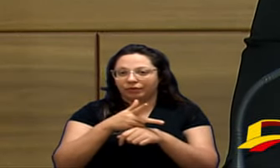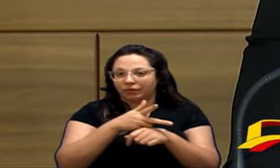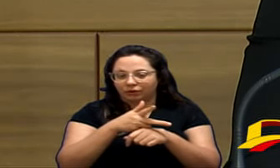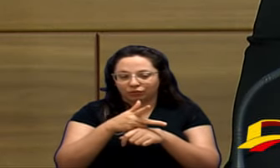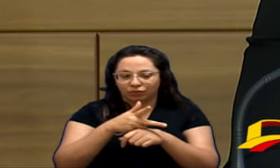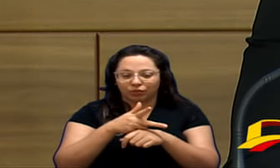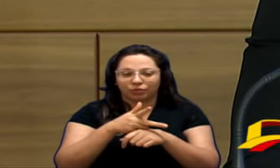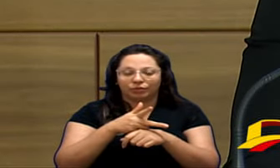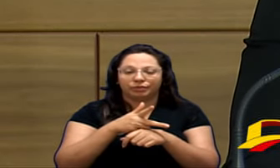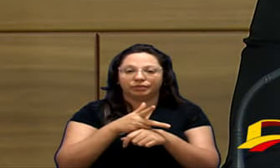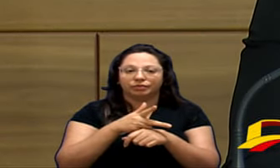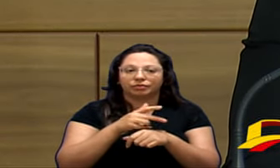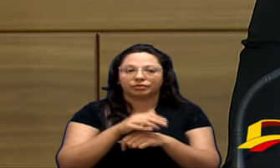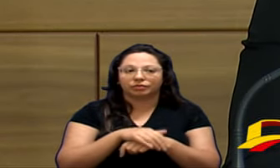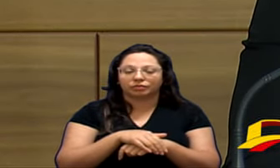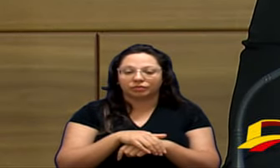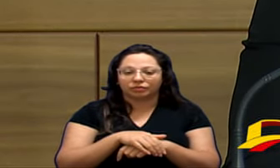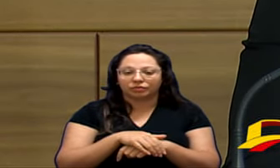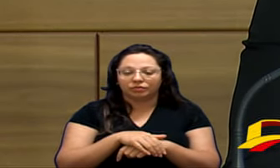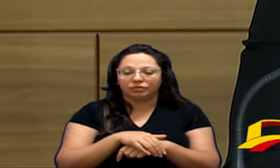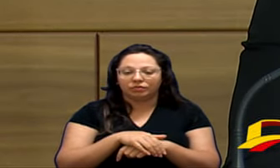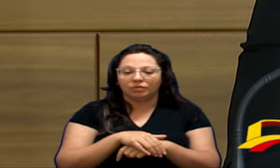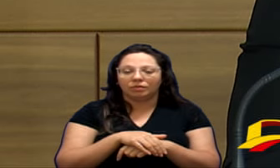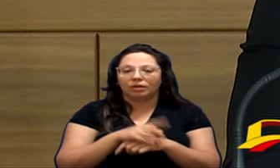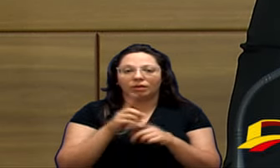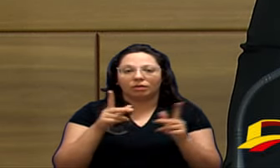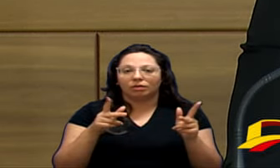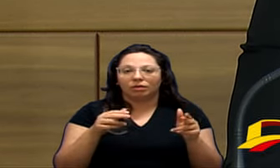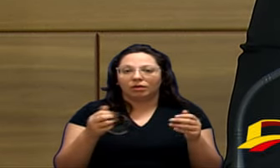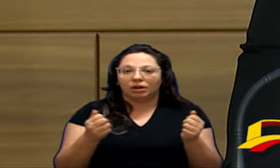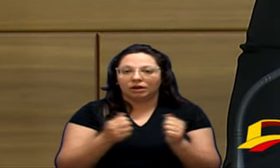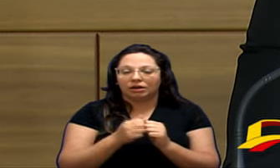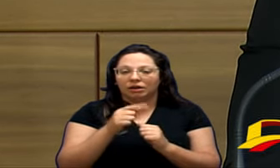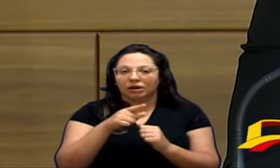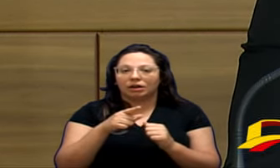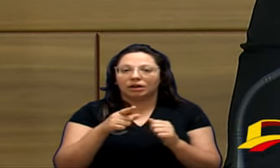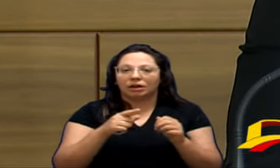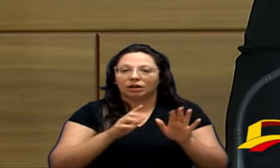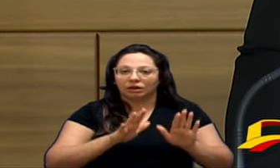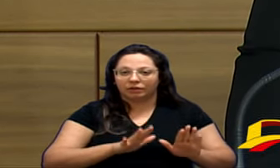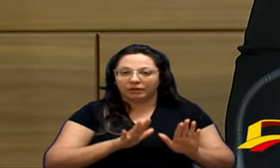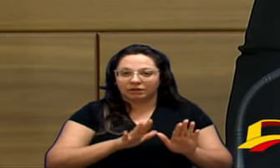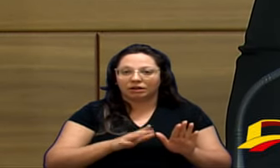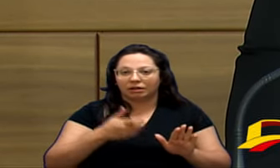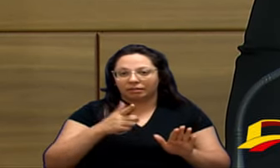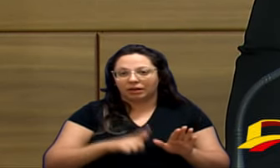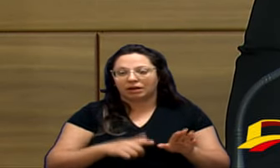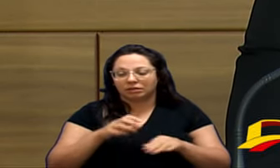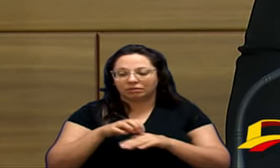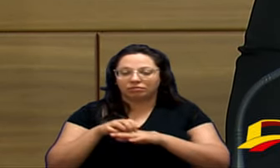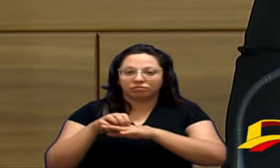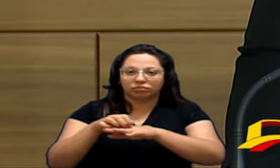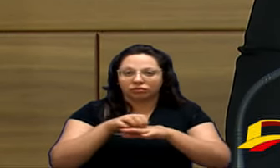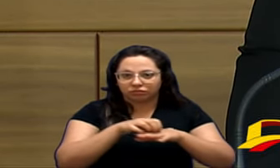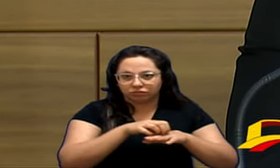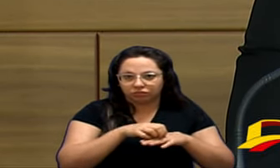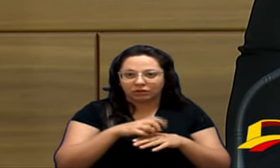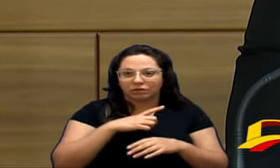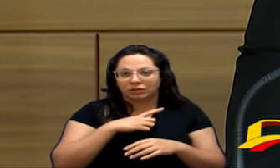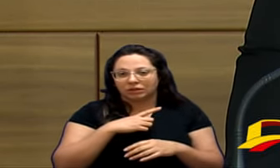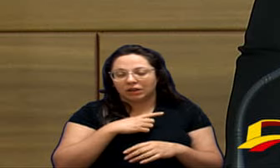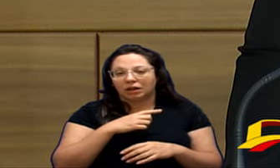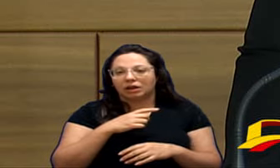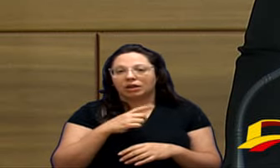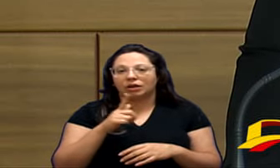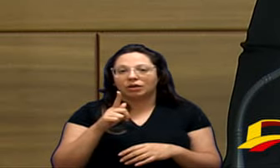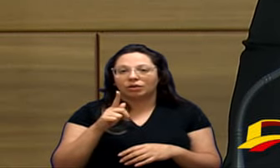e também essas A exemplo aí das companhias da Polícia Militar bases fixas e as bases volantes também né então pela guarda civil municipal a